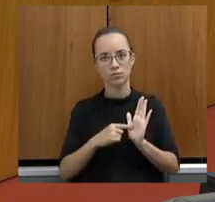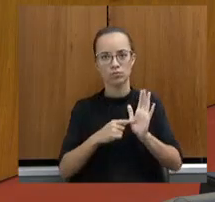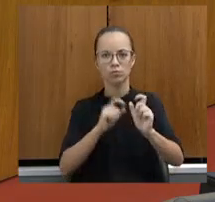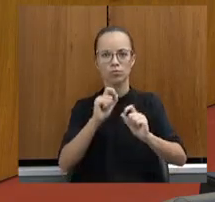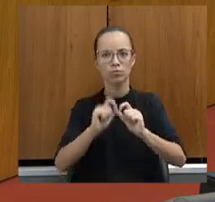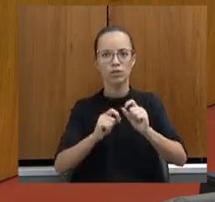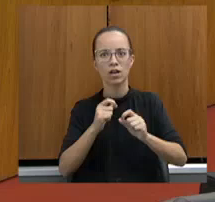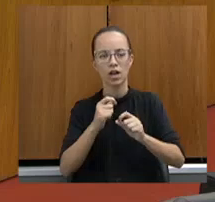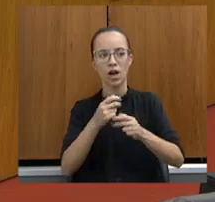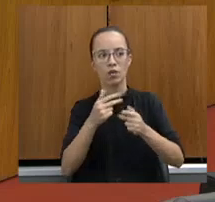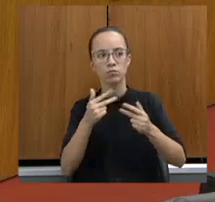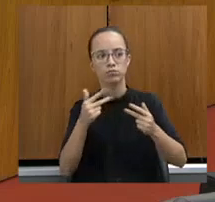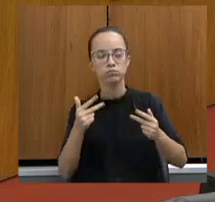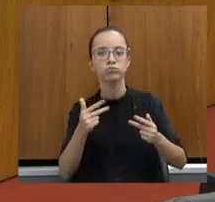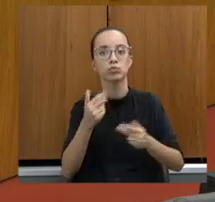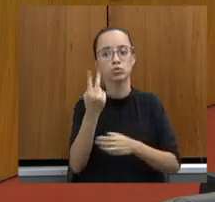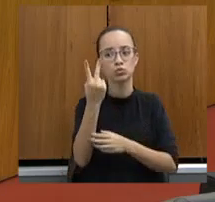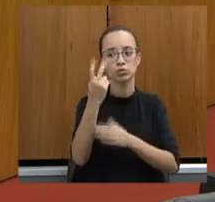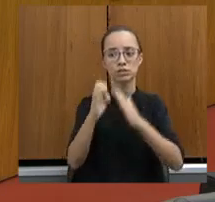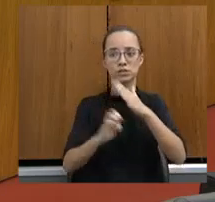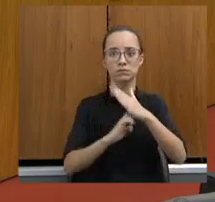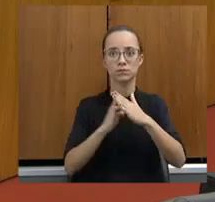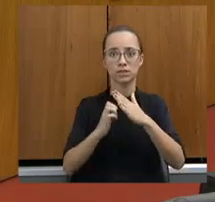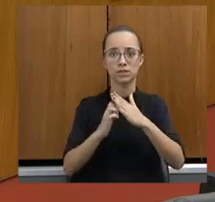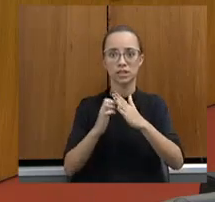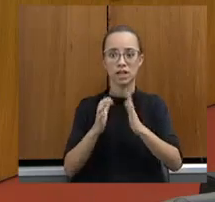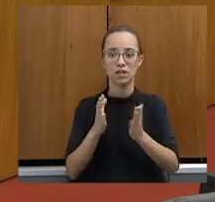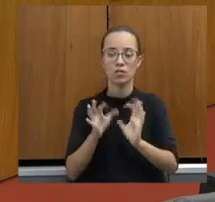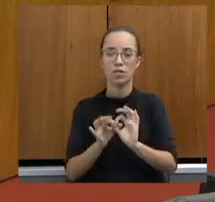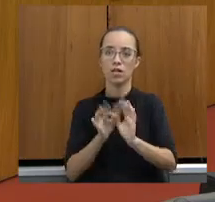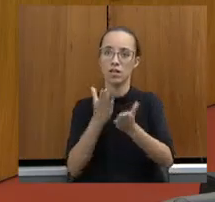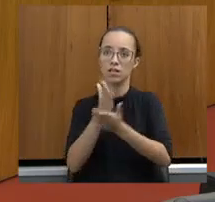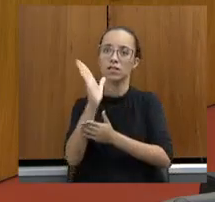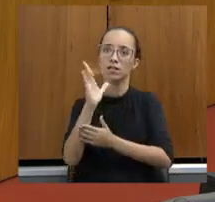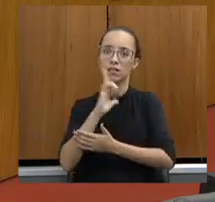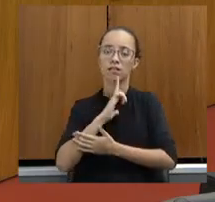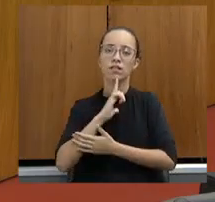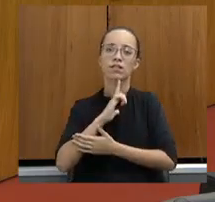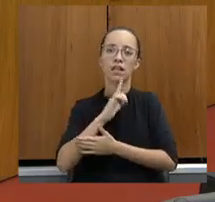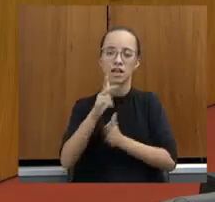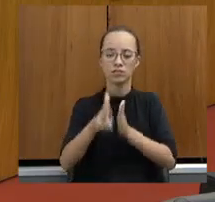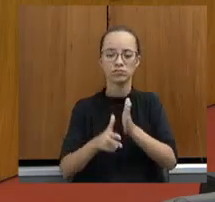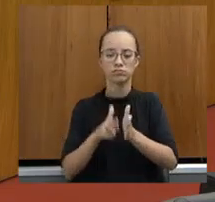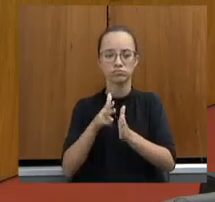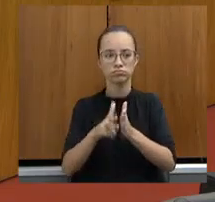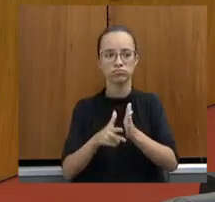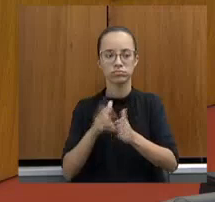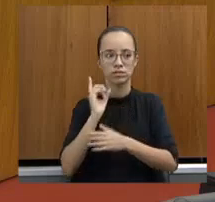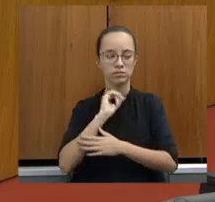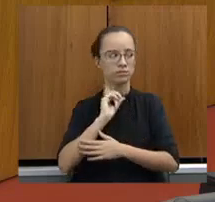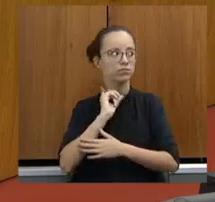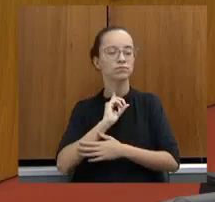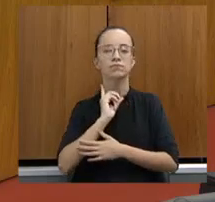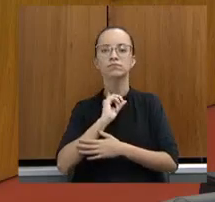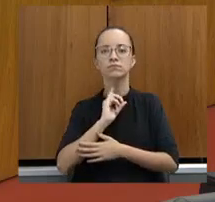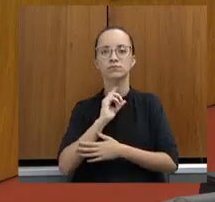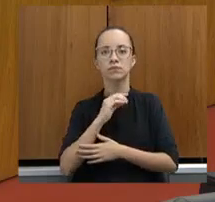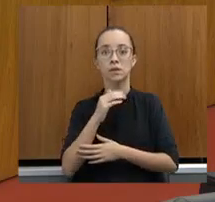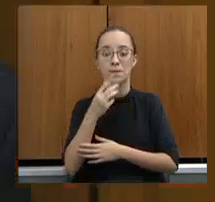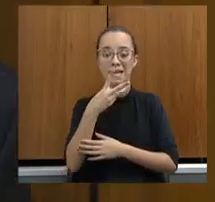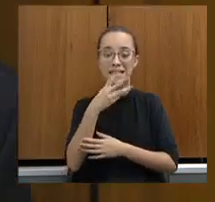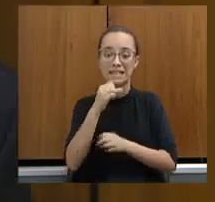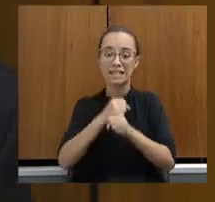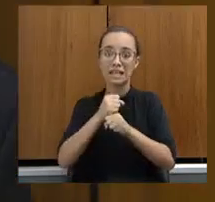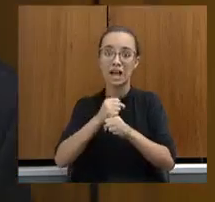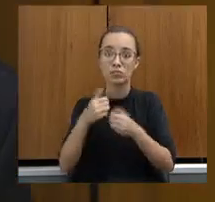algumas coisas de duas empresas já receberam autorização de renovação da concessão das ferrovias em Minas Gerais para mais 30 anos